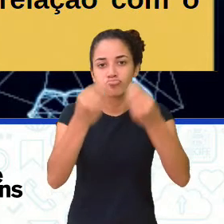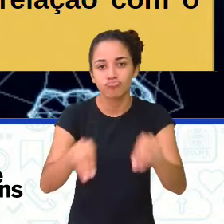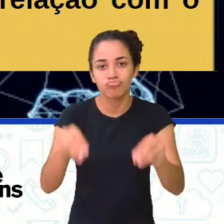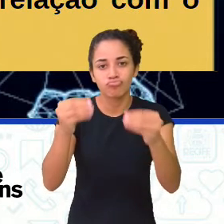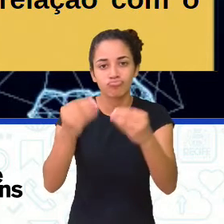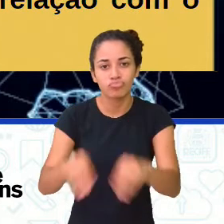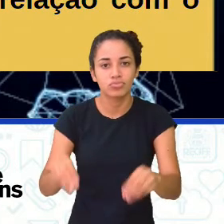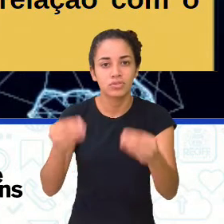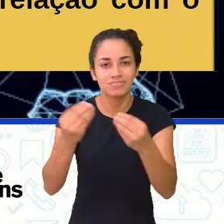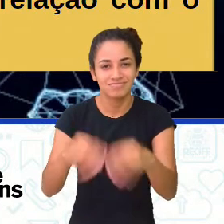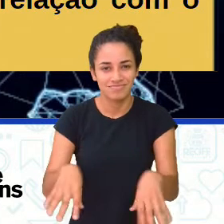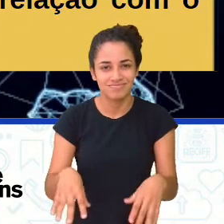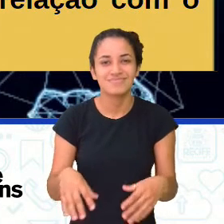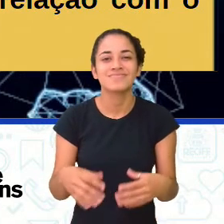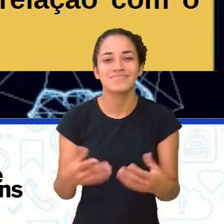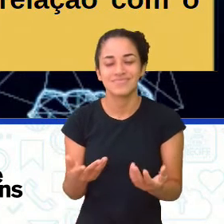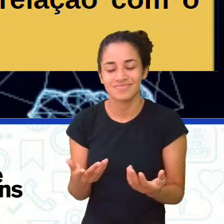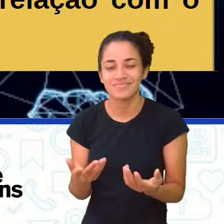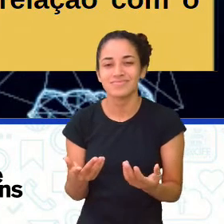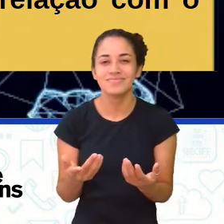que?